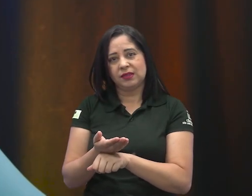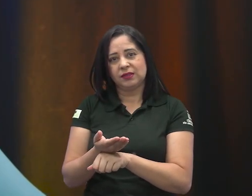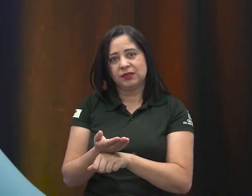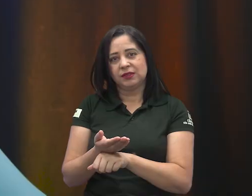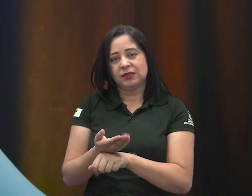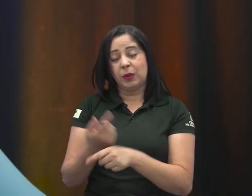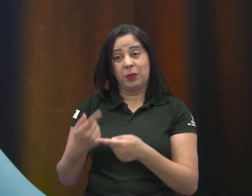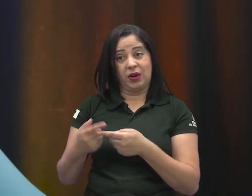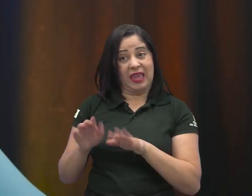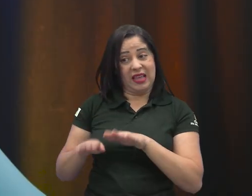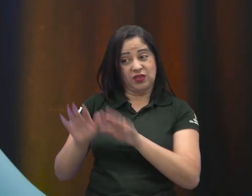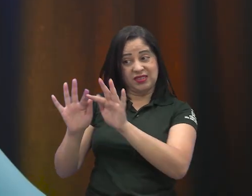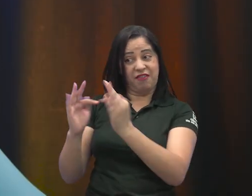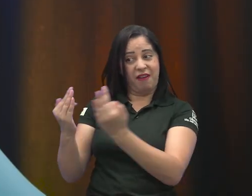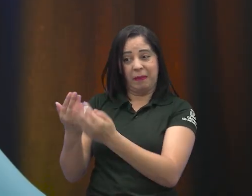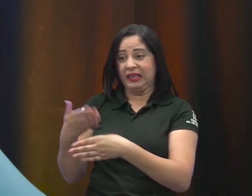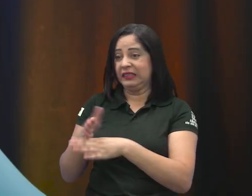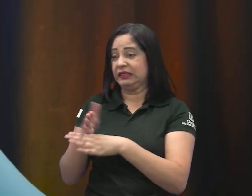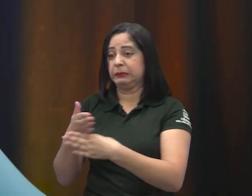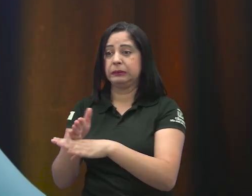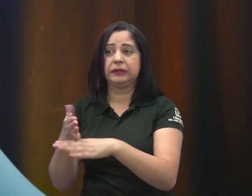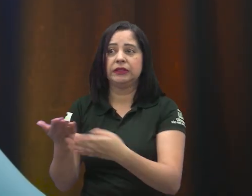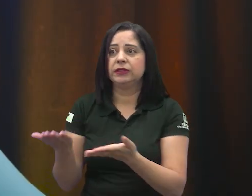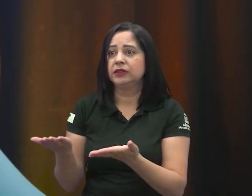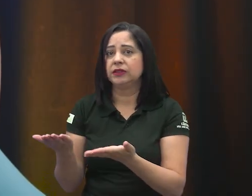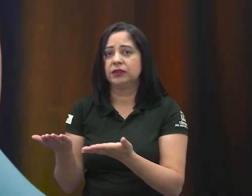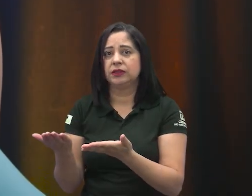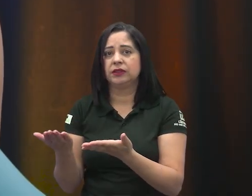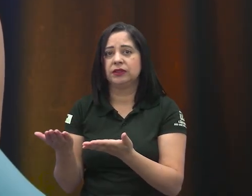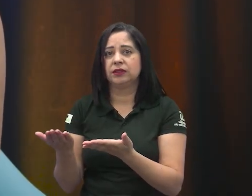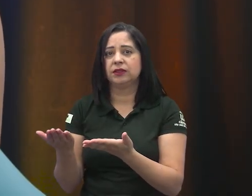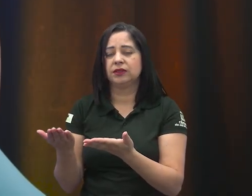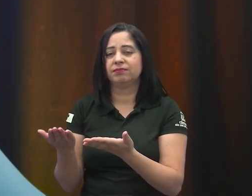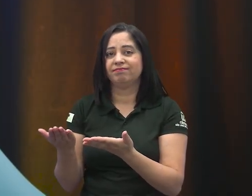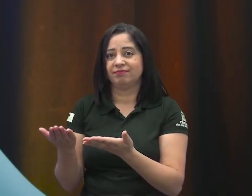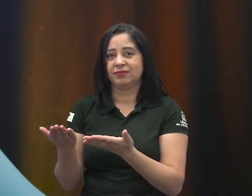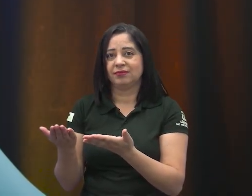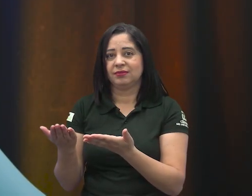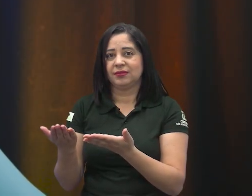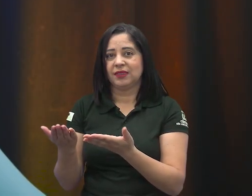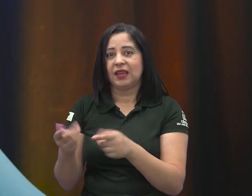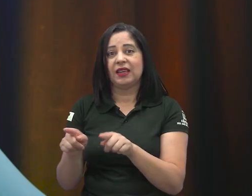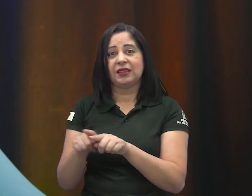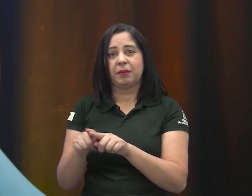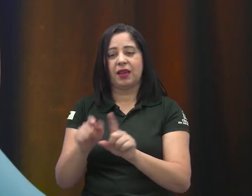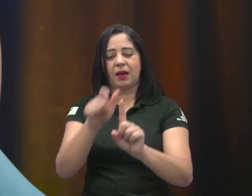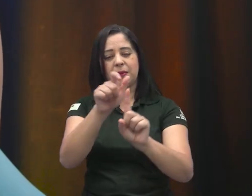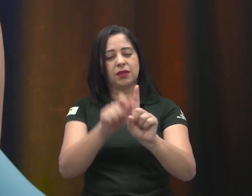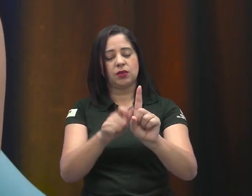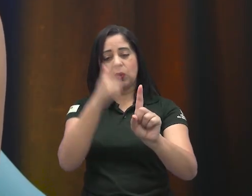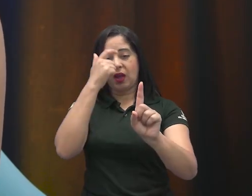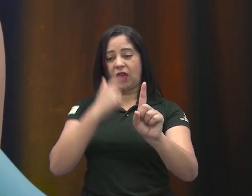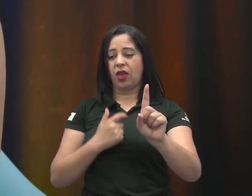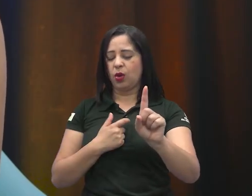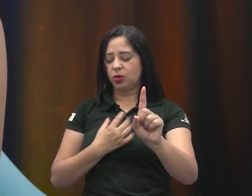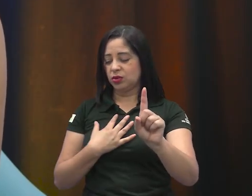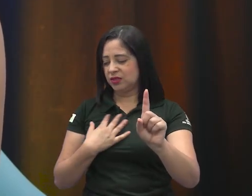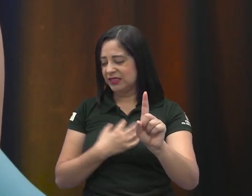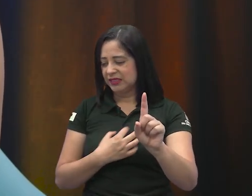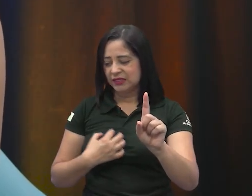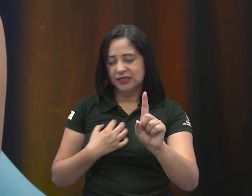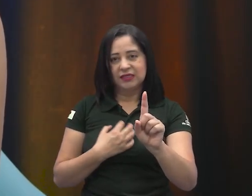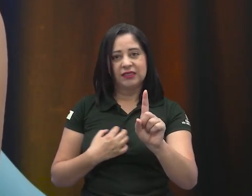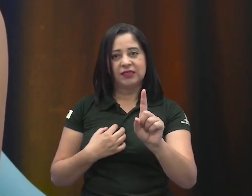esteja passando por isso, está perdido, né, como fazer isso, né, ou talvez até para essa pessoa que está aí e fala assim, nossa, eu estou passando por